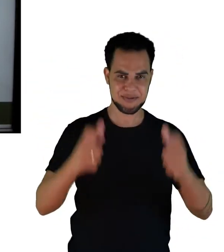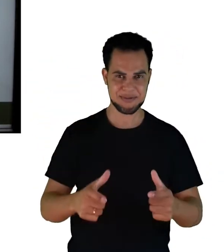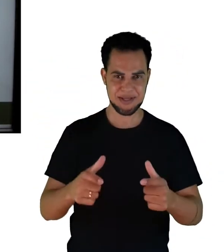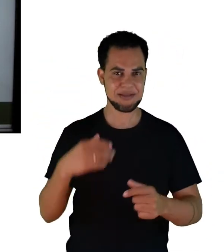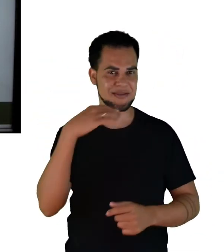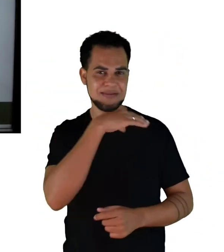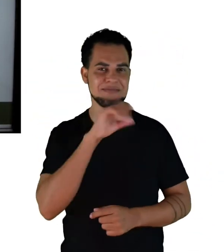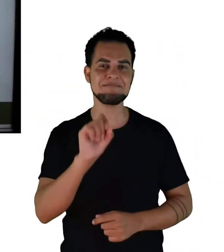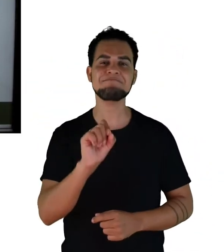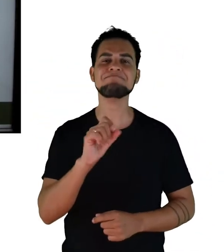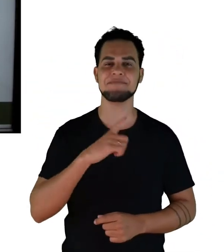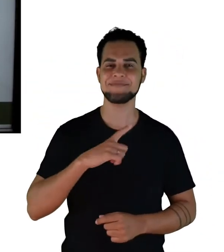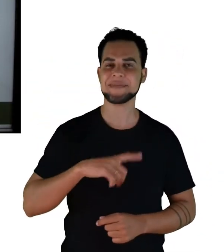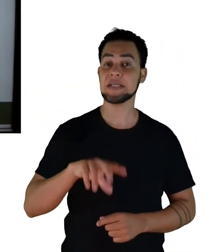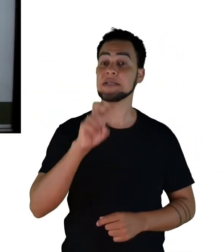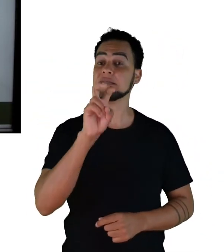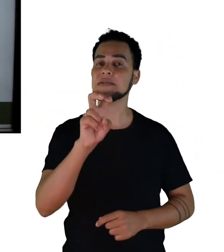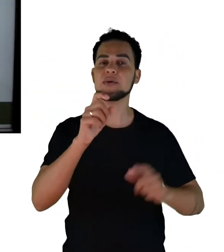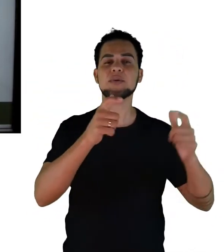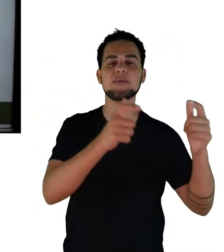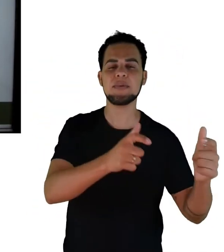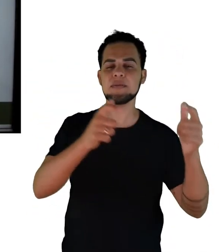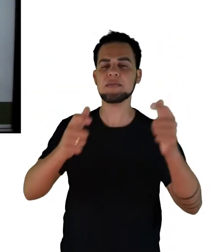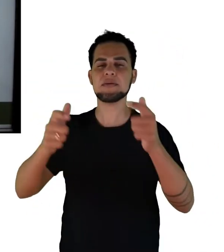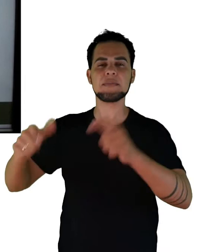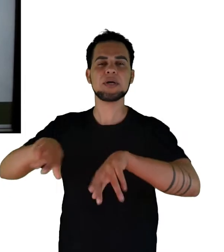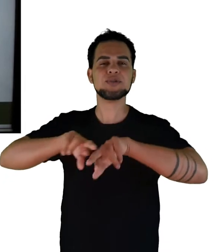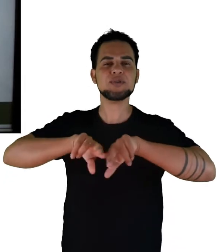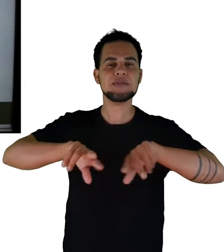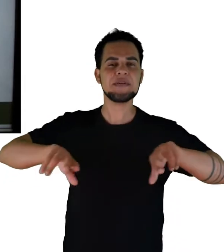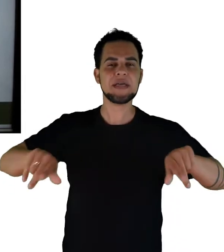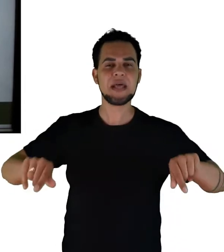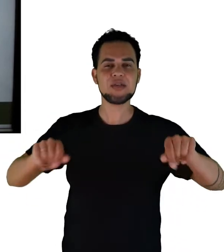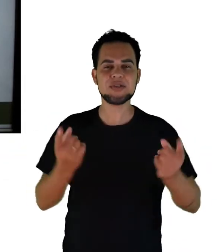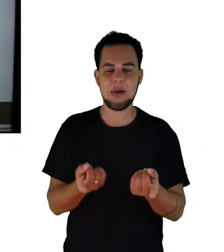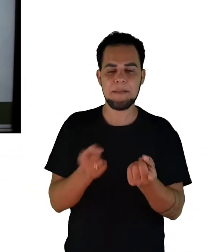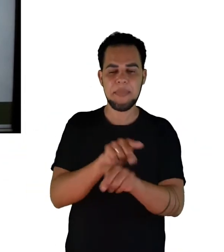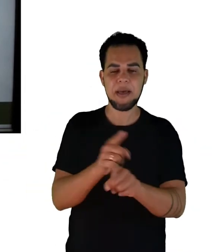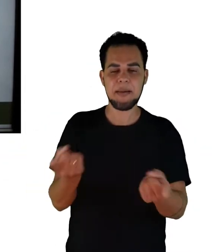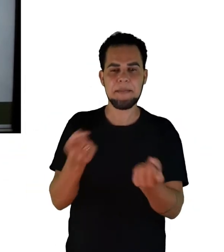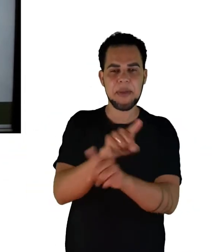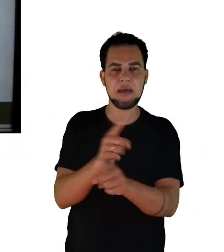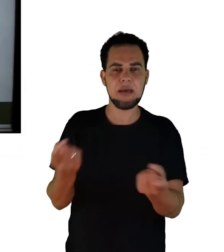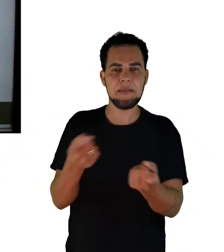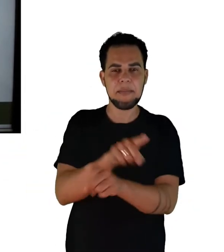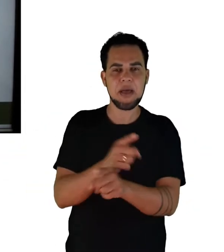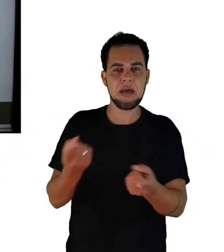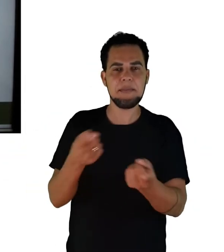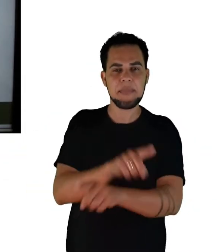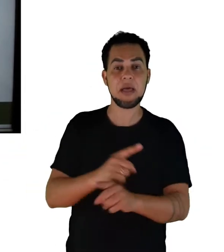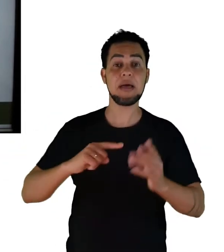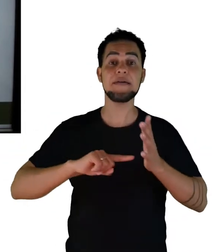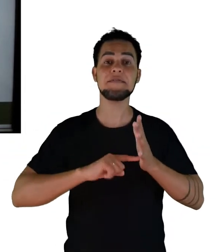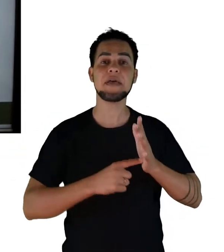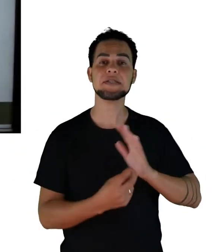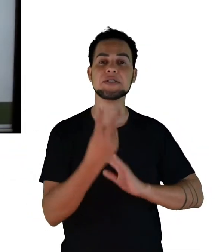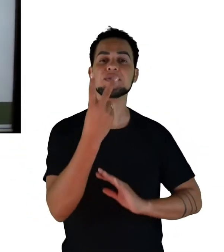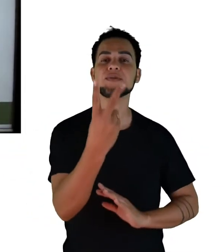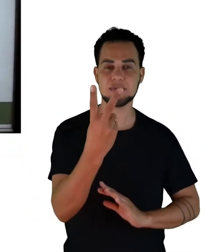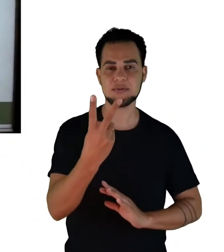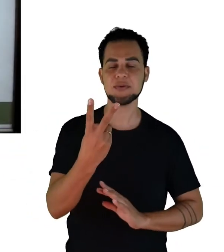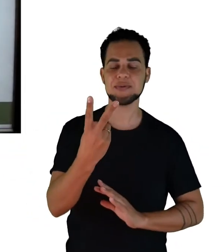que são 5 posições diferentes, onde a permutação entre Marineide e Pedro vezes 2, então